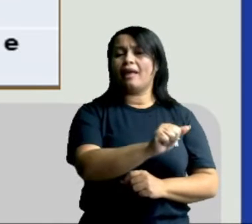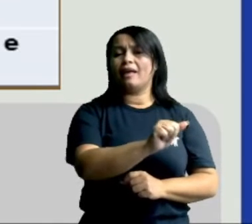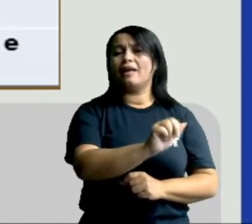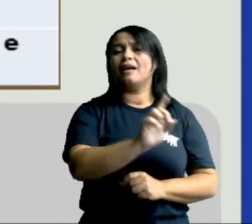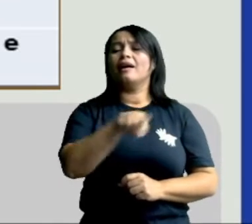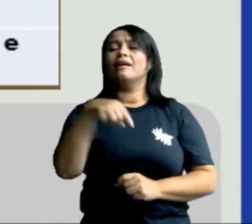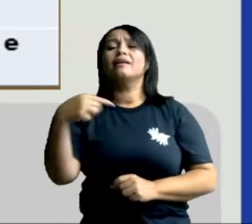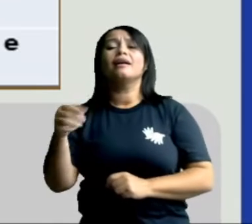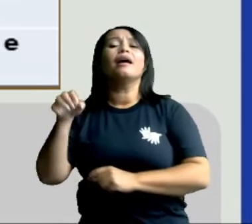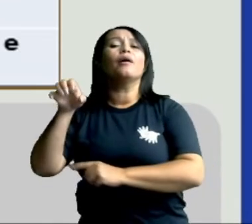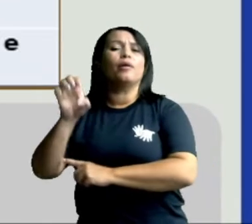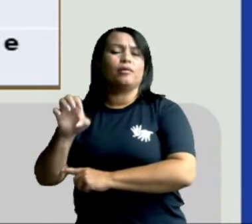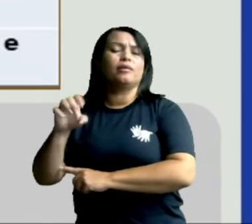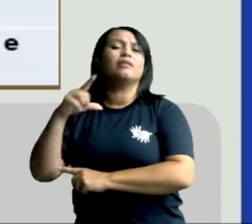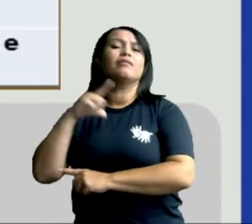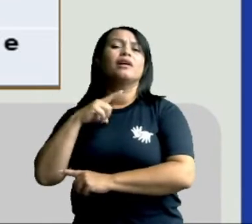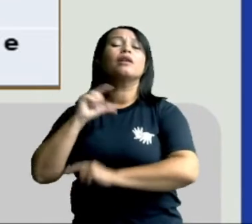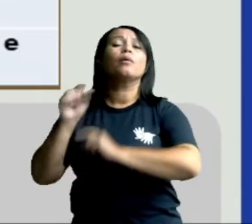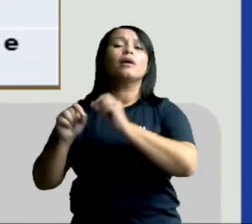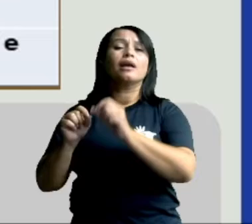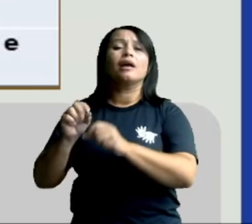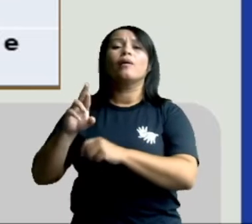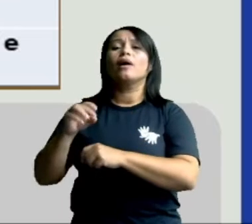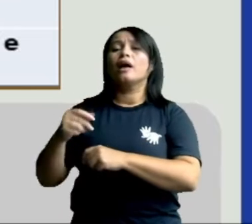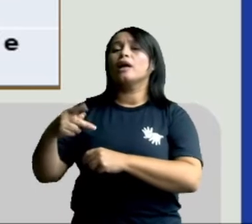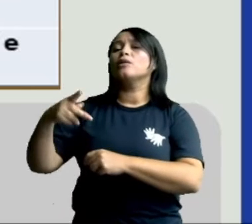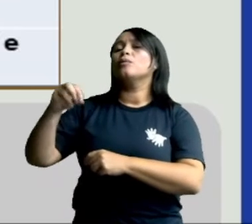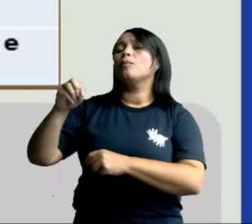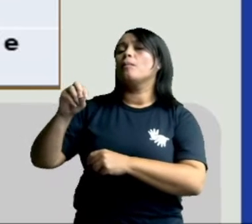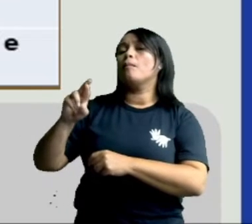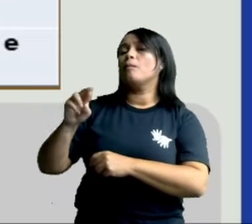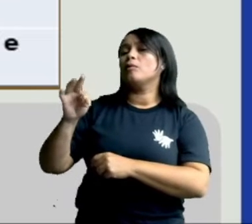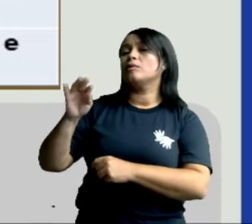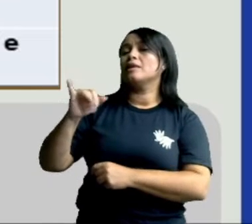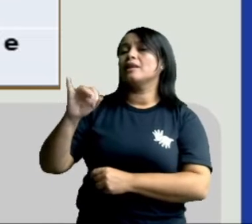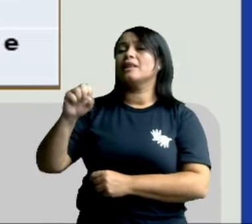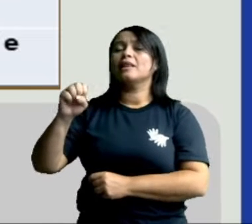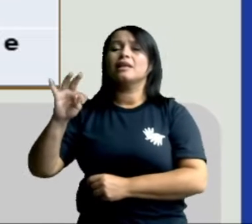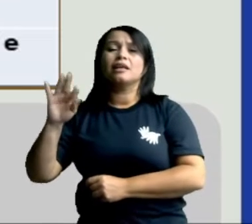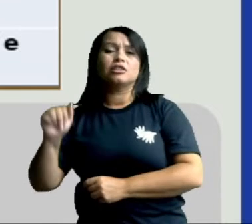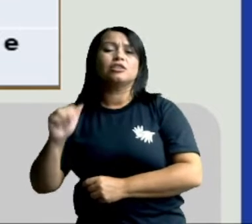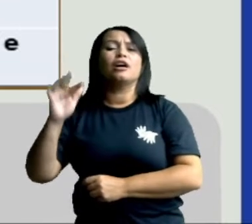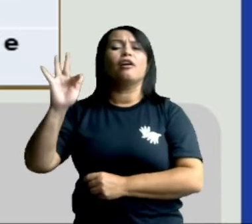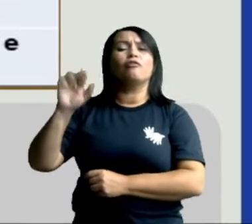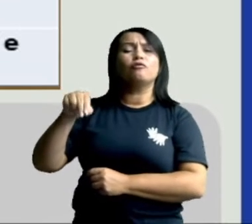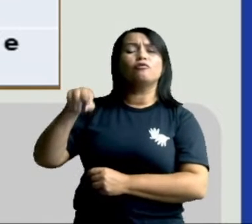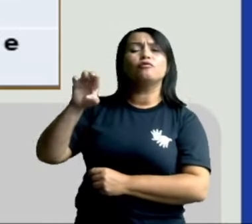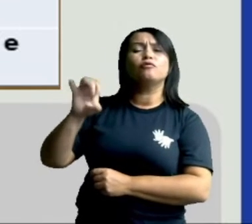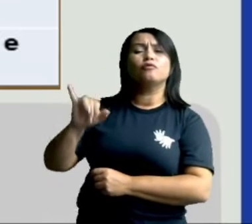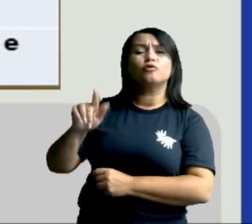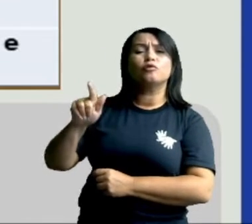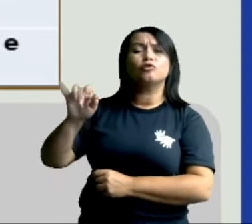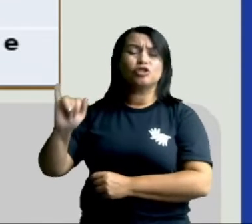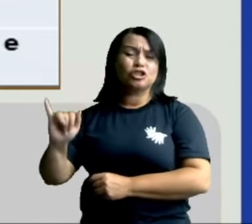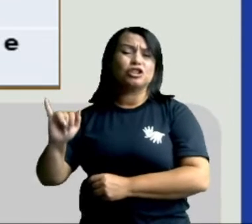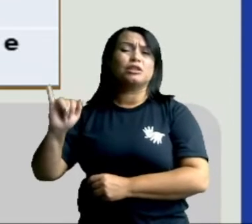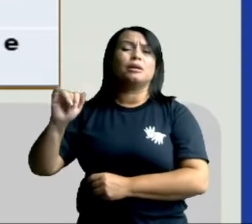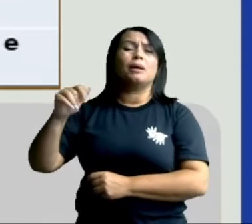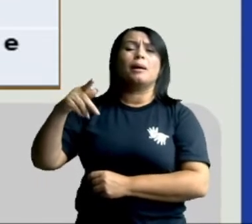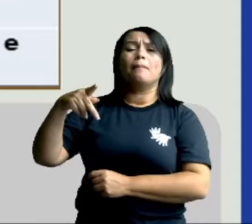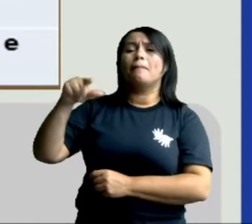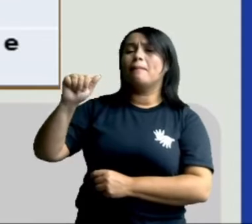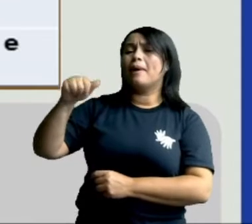a eucarionte vai compor o reino protista, fungi, planta, animalia, tá